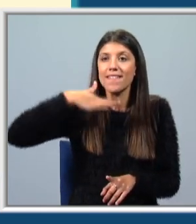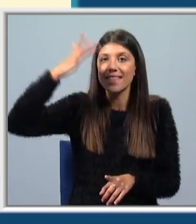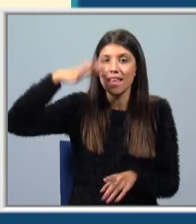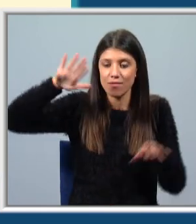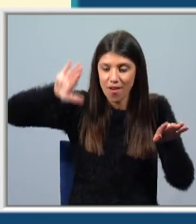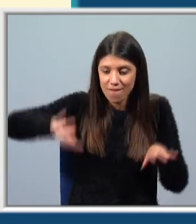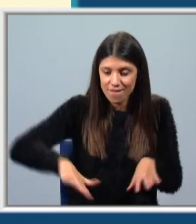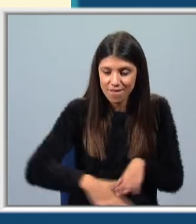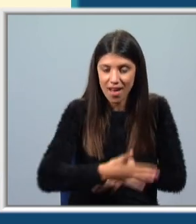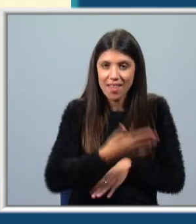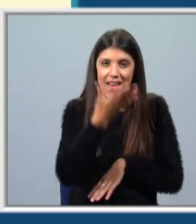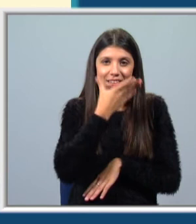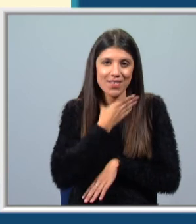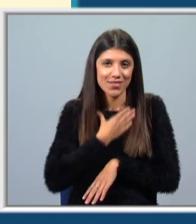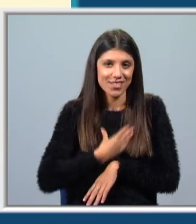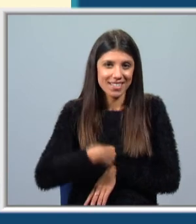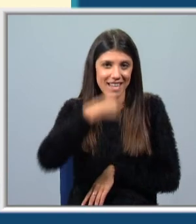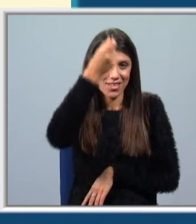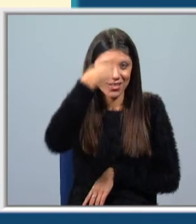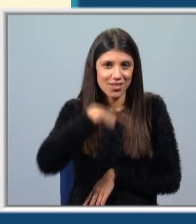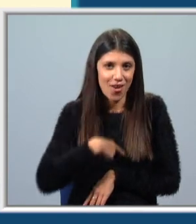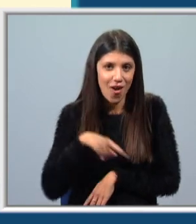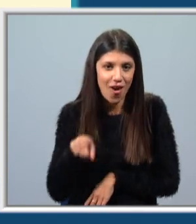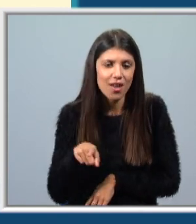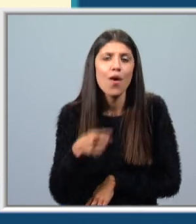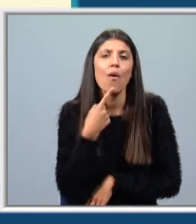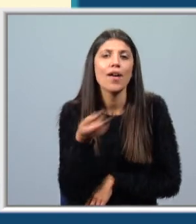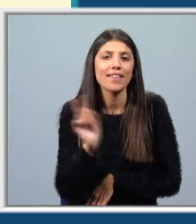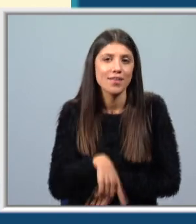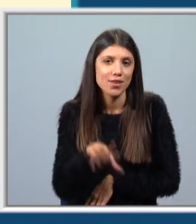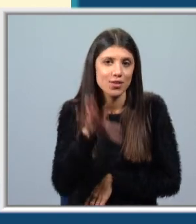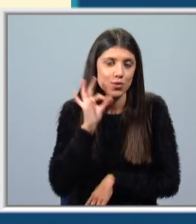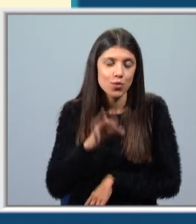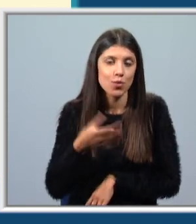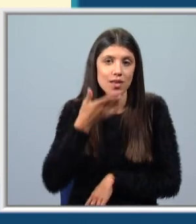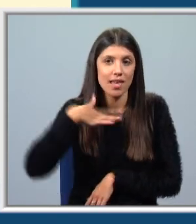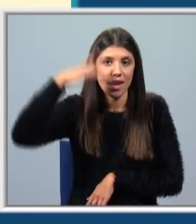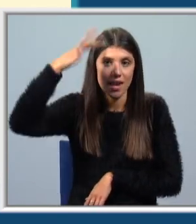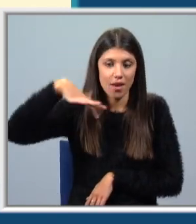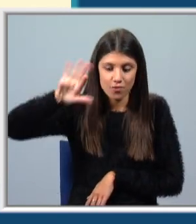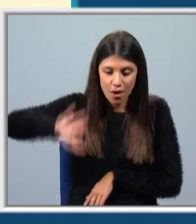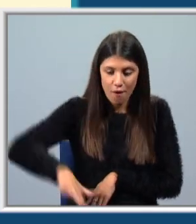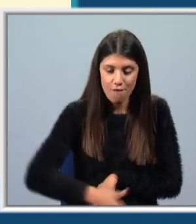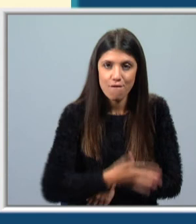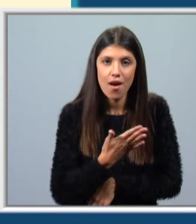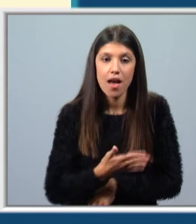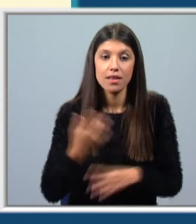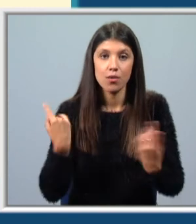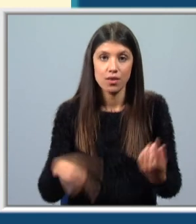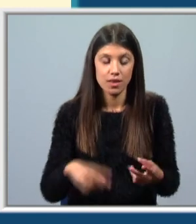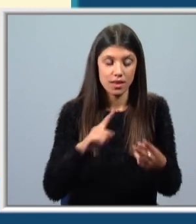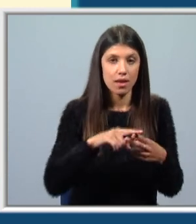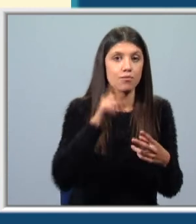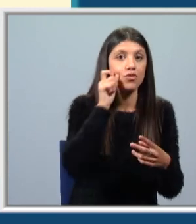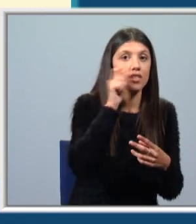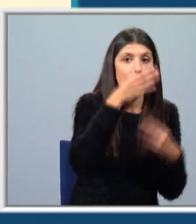muito daquela história. Por isso, vamos selecionar novamente Vale das Neves. Já temos o herói, o local, onde é